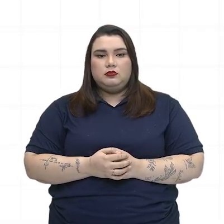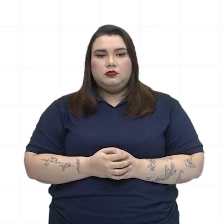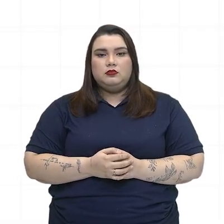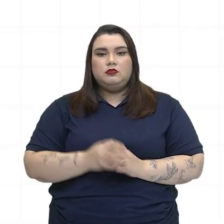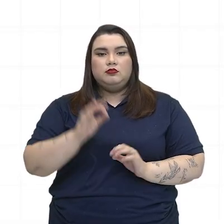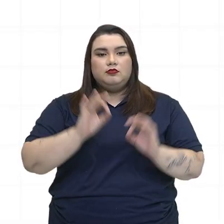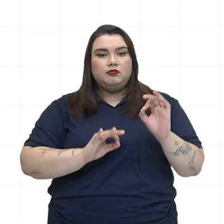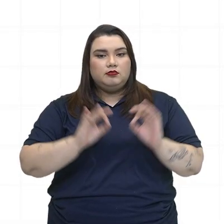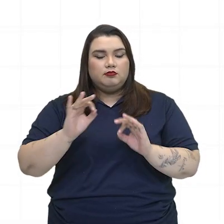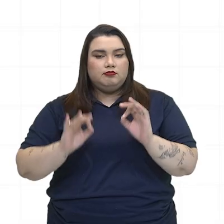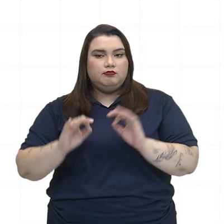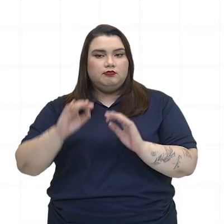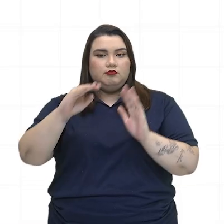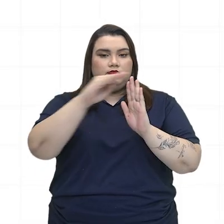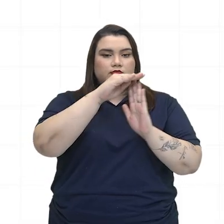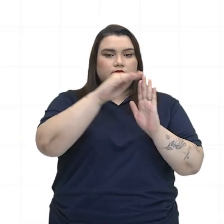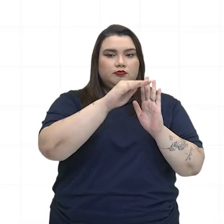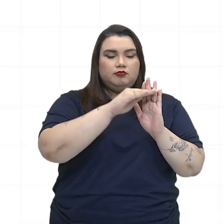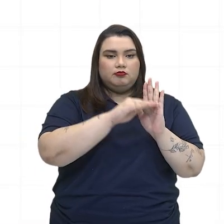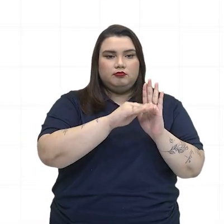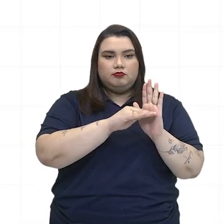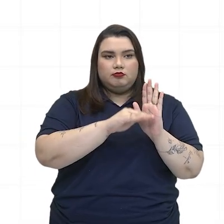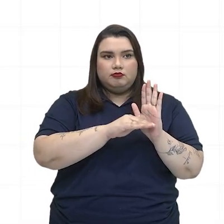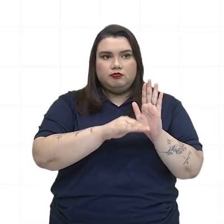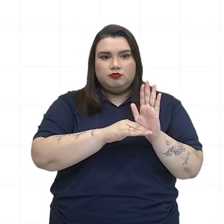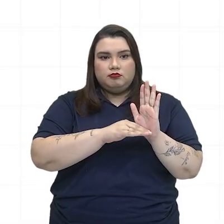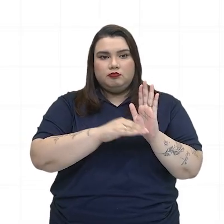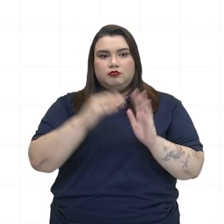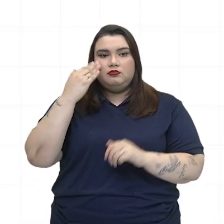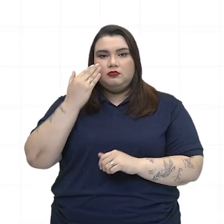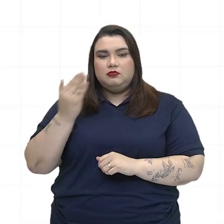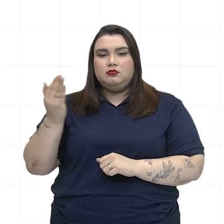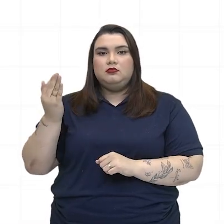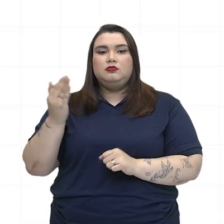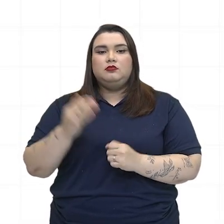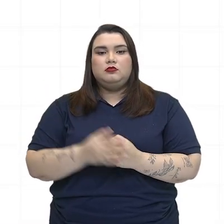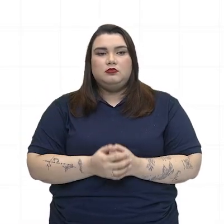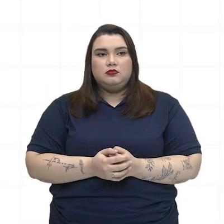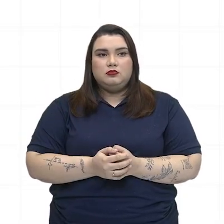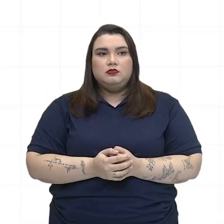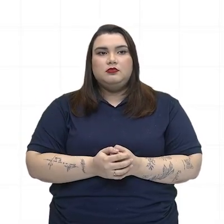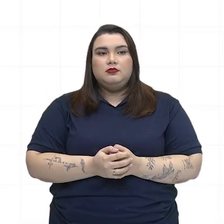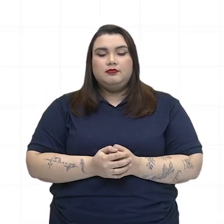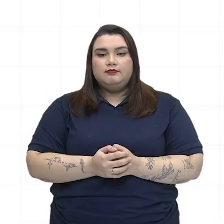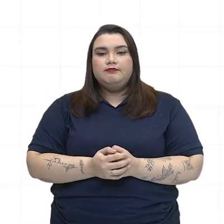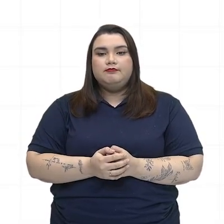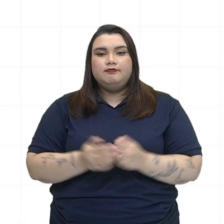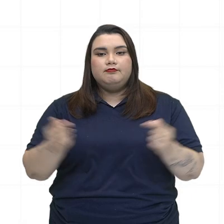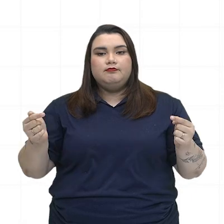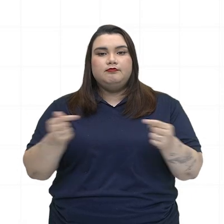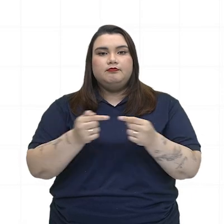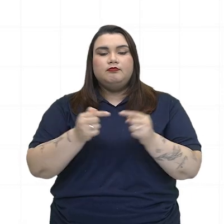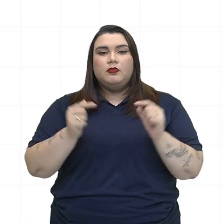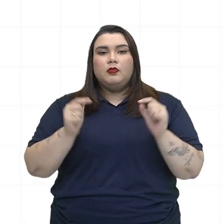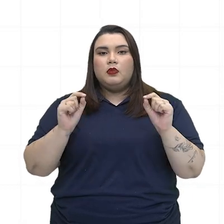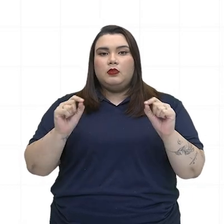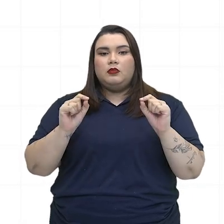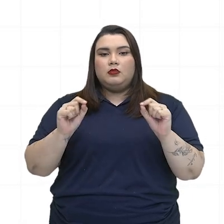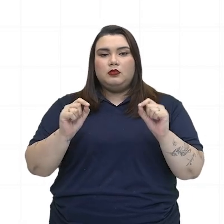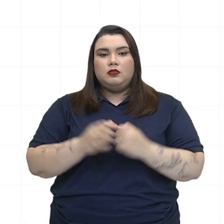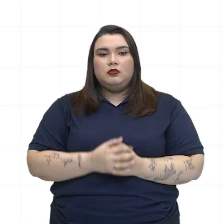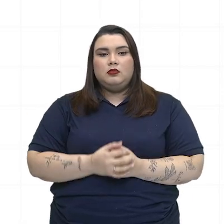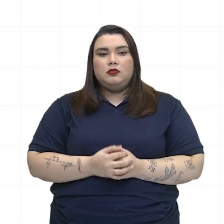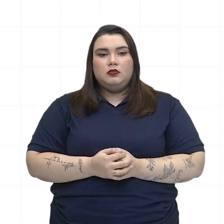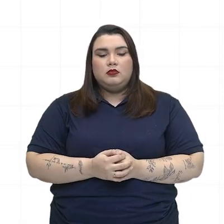a questão da organização, né? Categorização e classificação